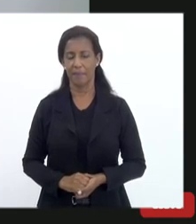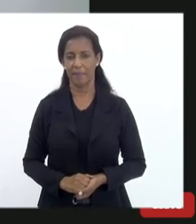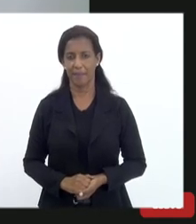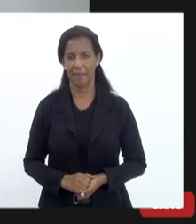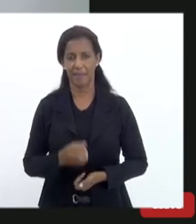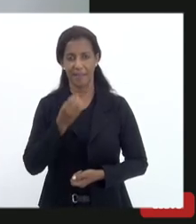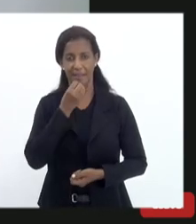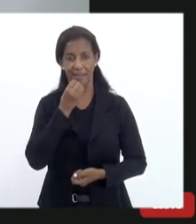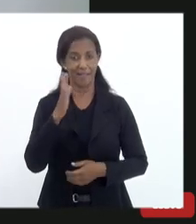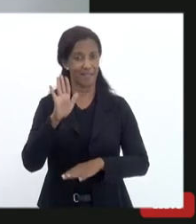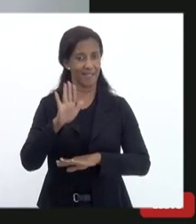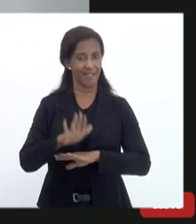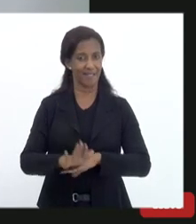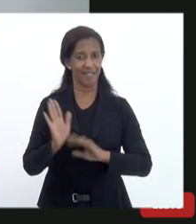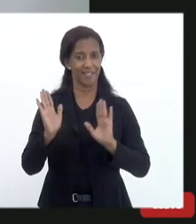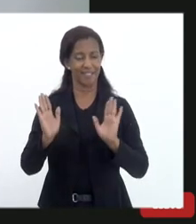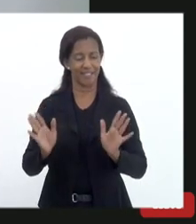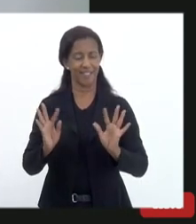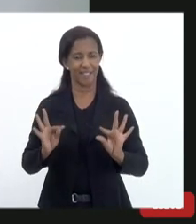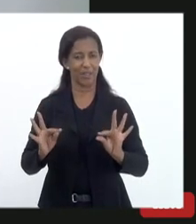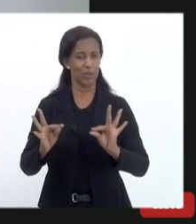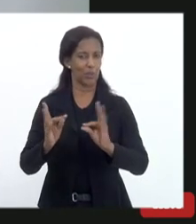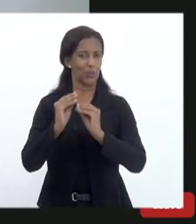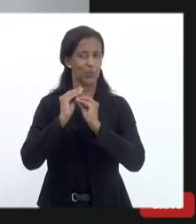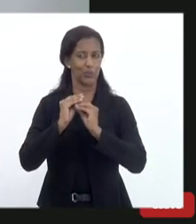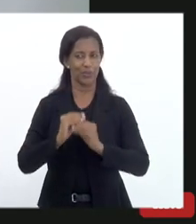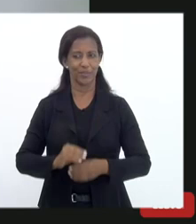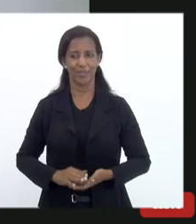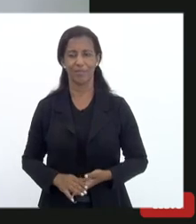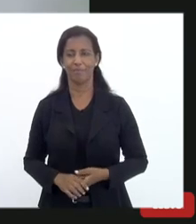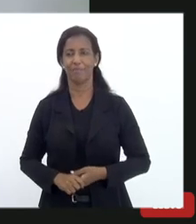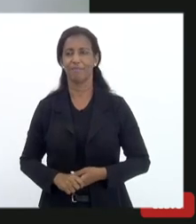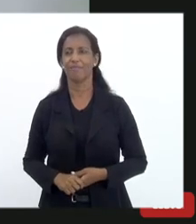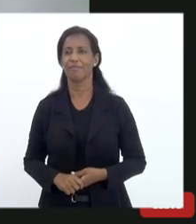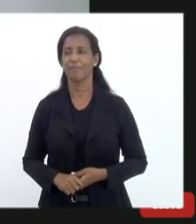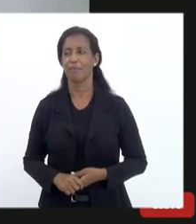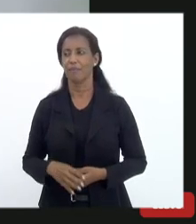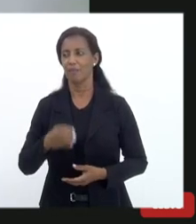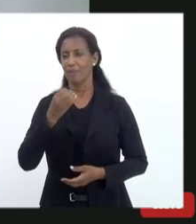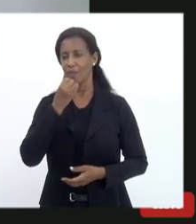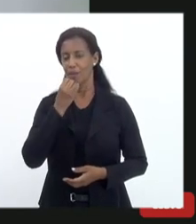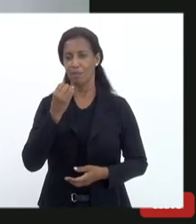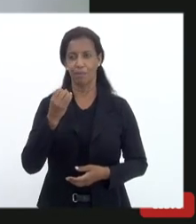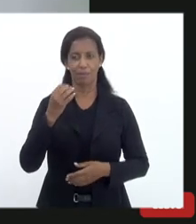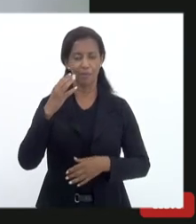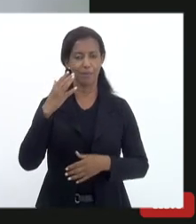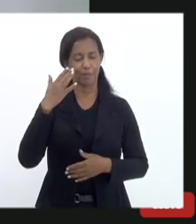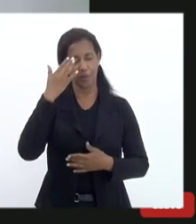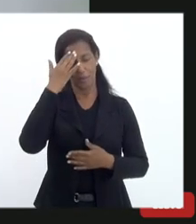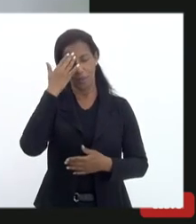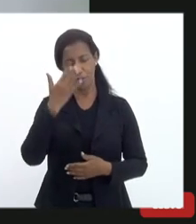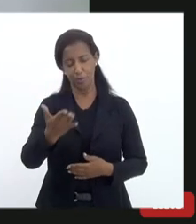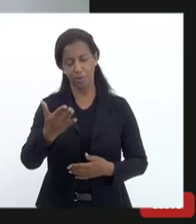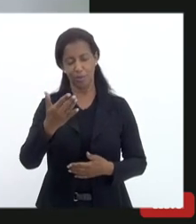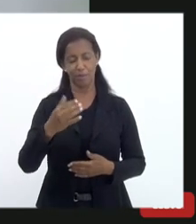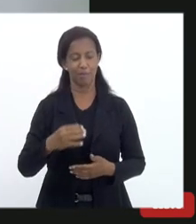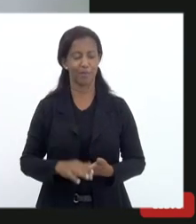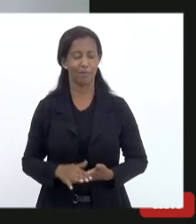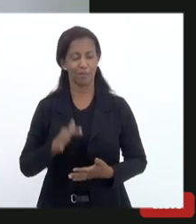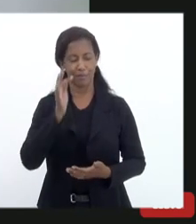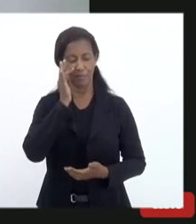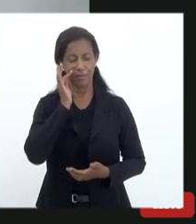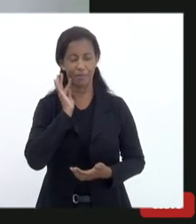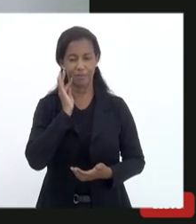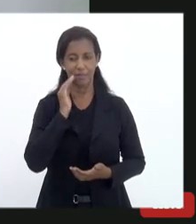Boa tarde já a todos, todas e todes. Muito obrigada, deputado Flávio Serafini,